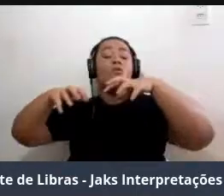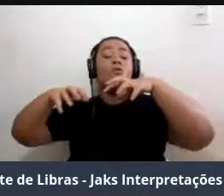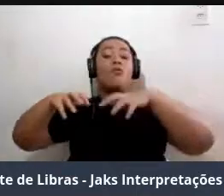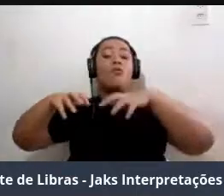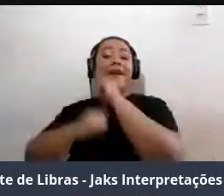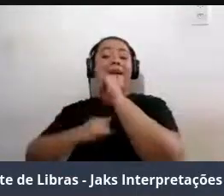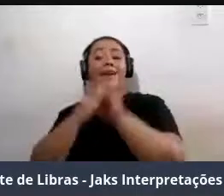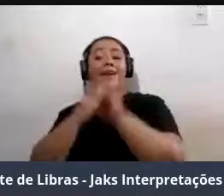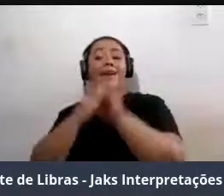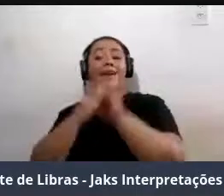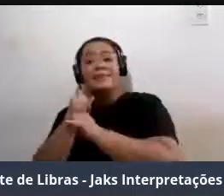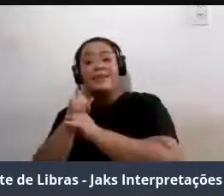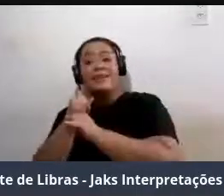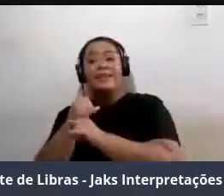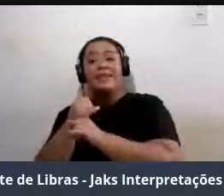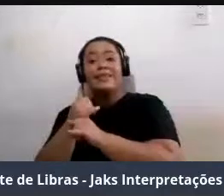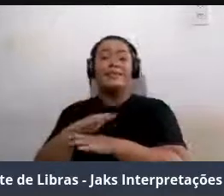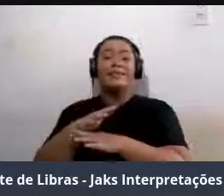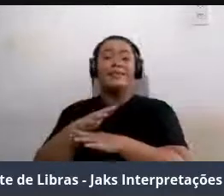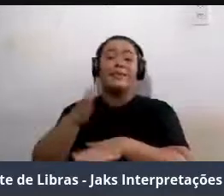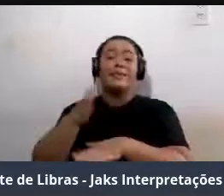que a gente vê assim.